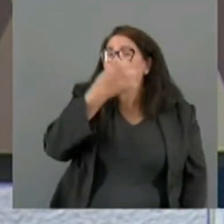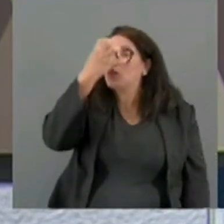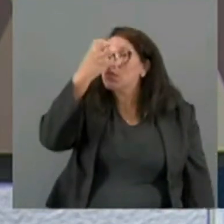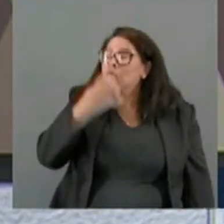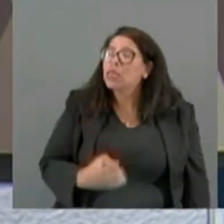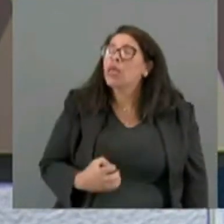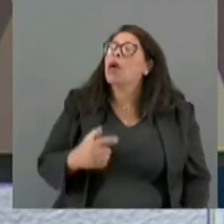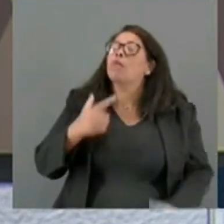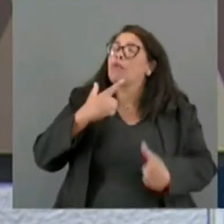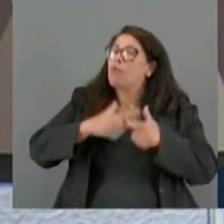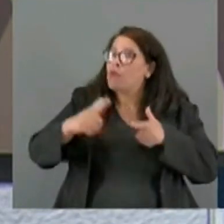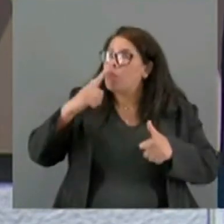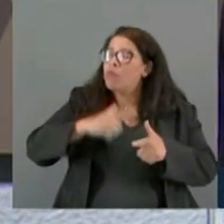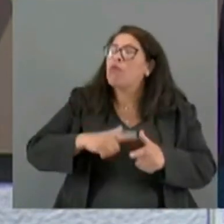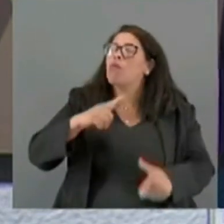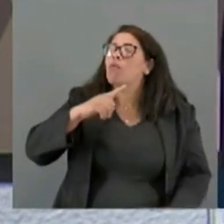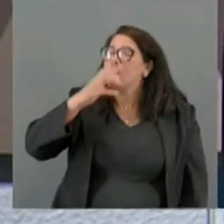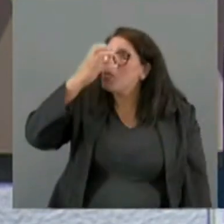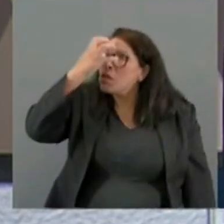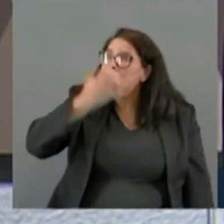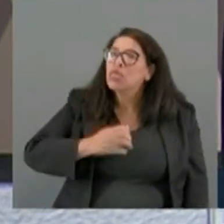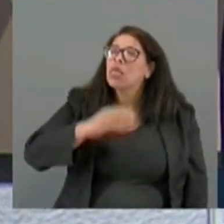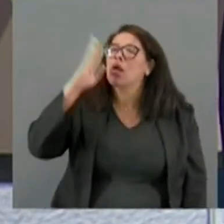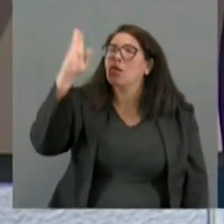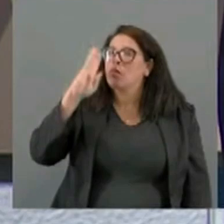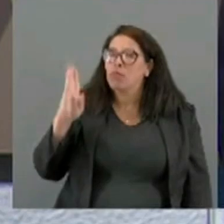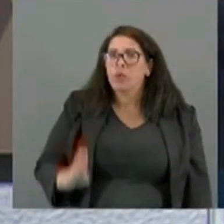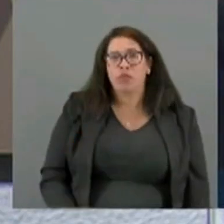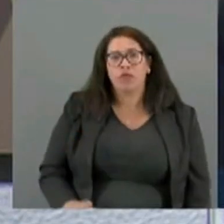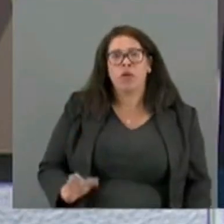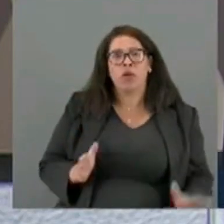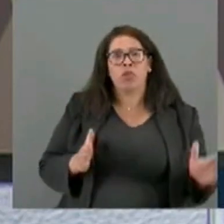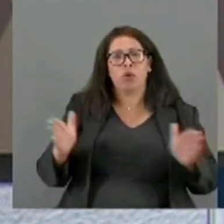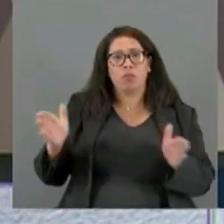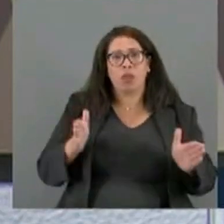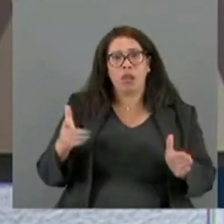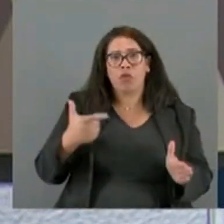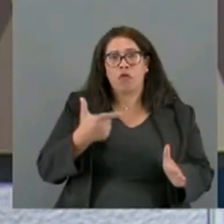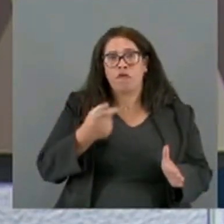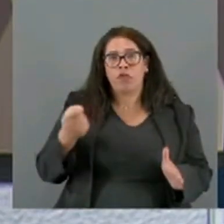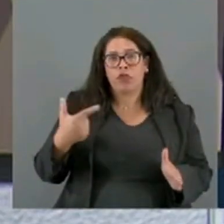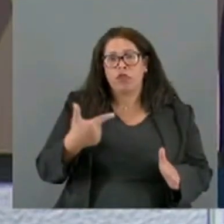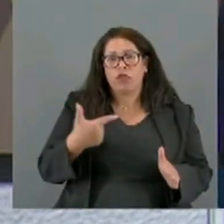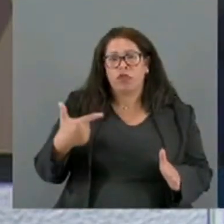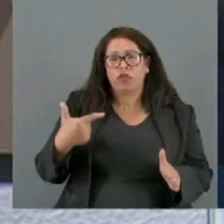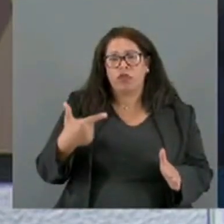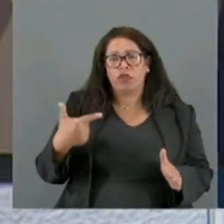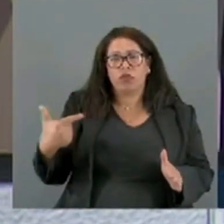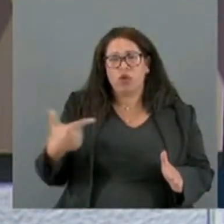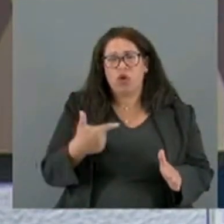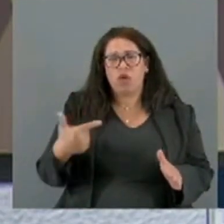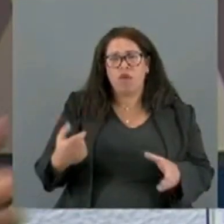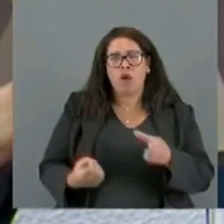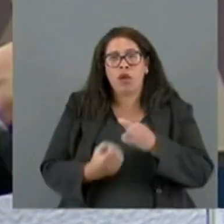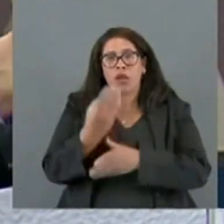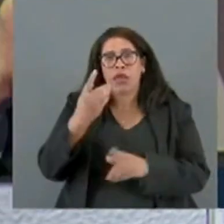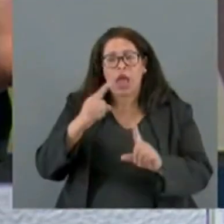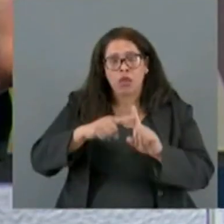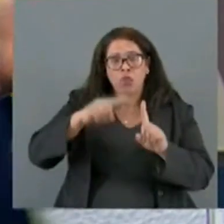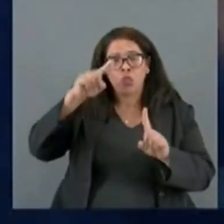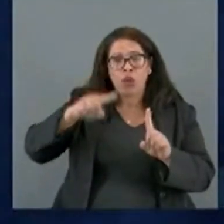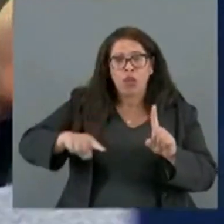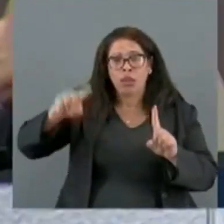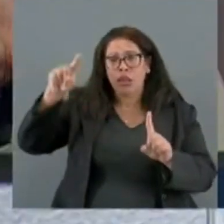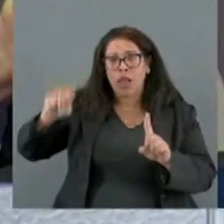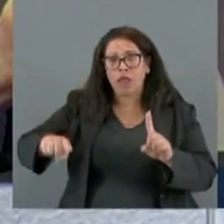situação brasileira. Para termos uma ideia, em 2022 foi elaborado uma estatística em